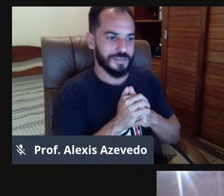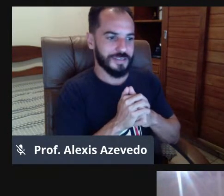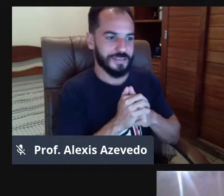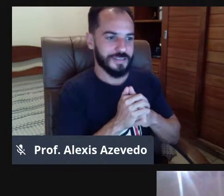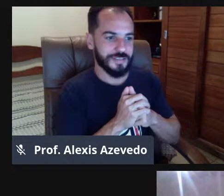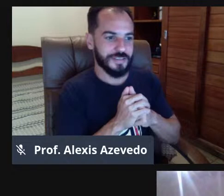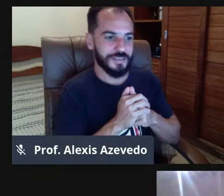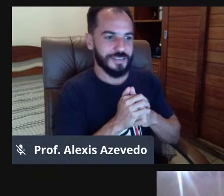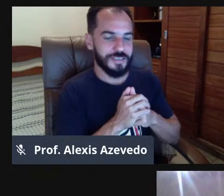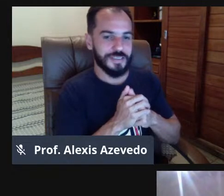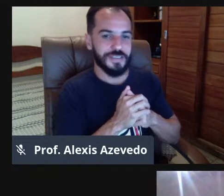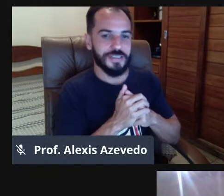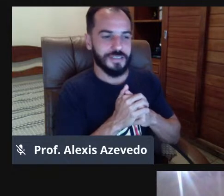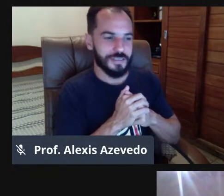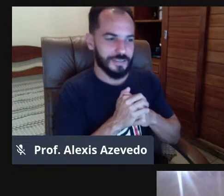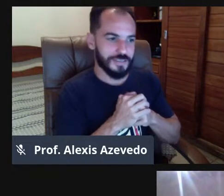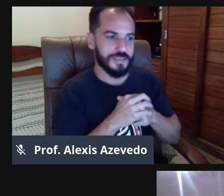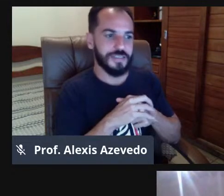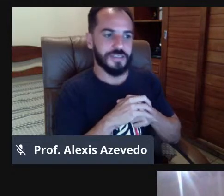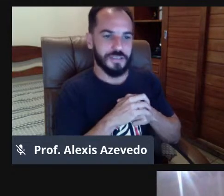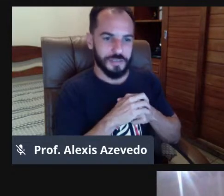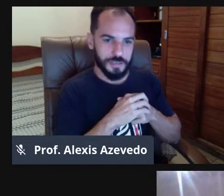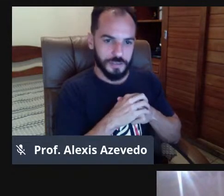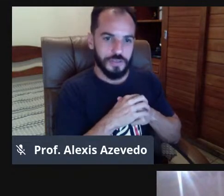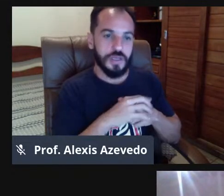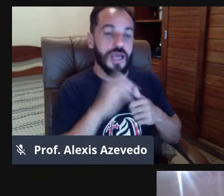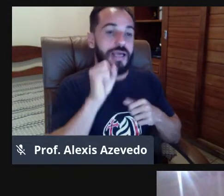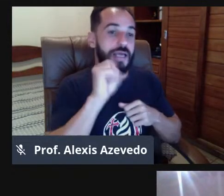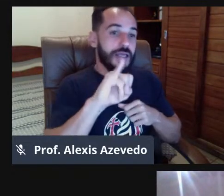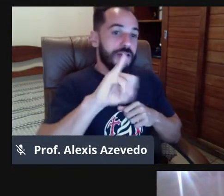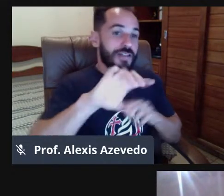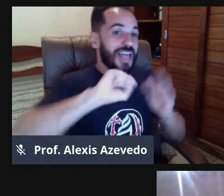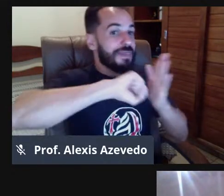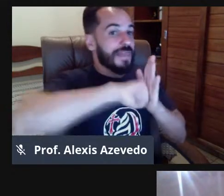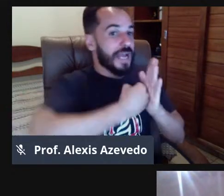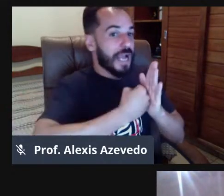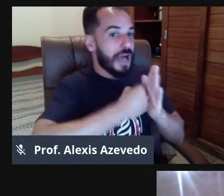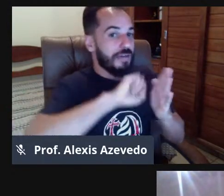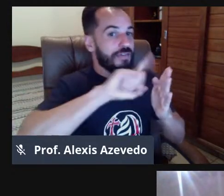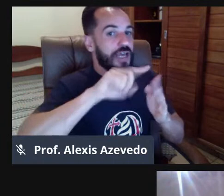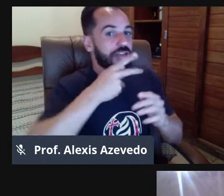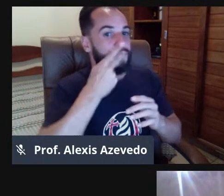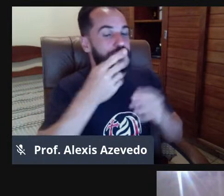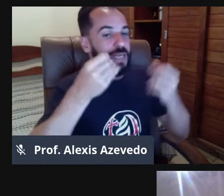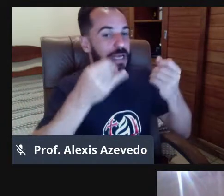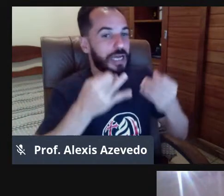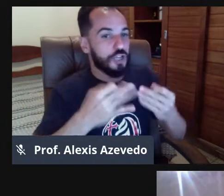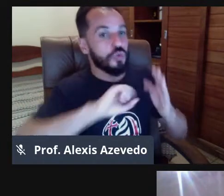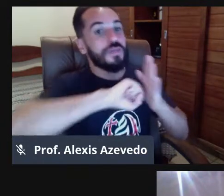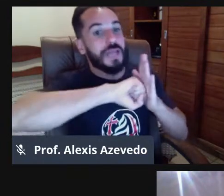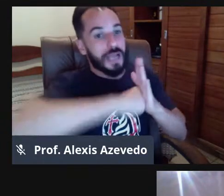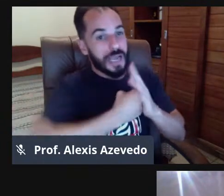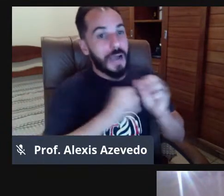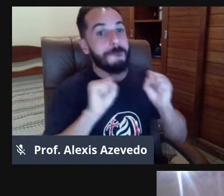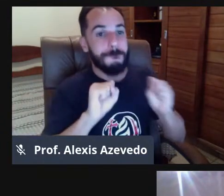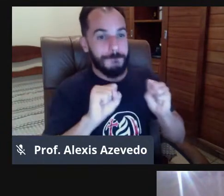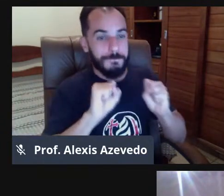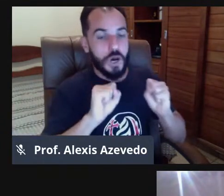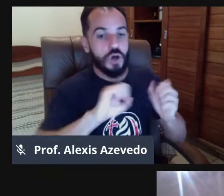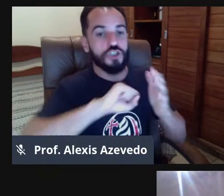perguntando a respeito de trancamento, então o aluno tranca o semestre, né? O aluno tem direito ao trancamento,